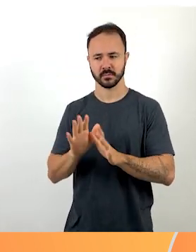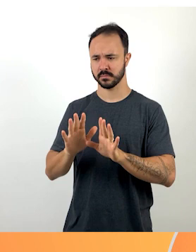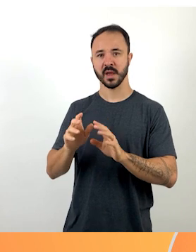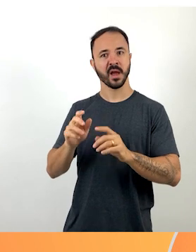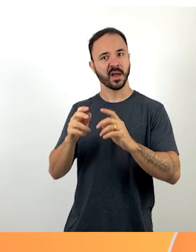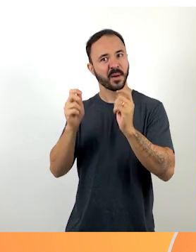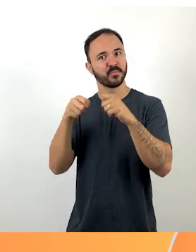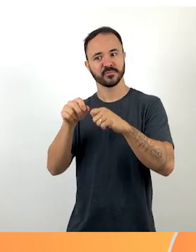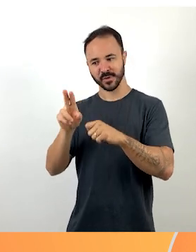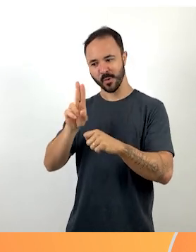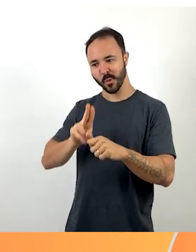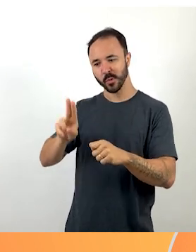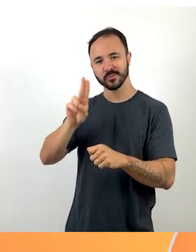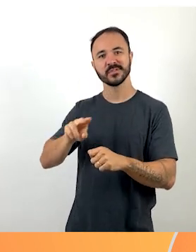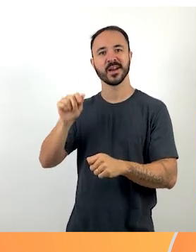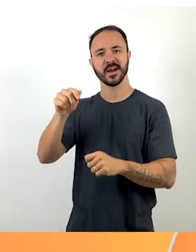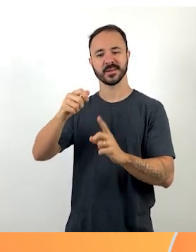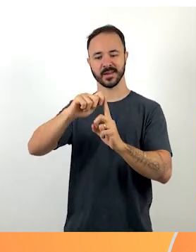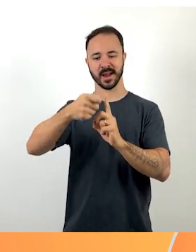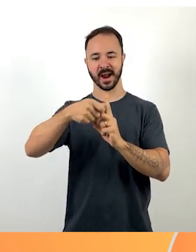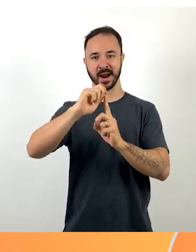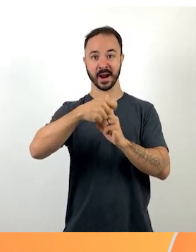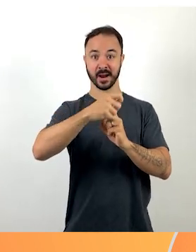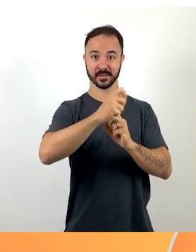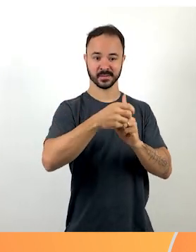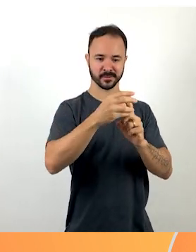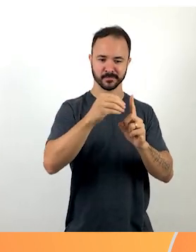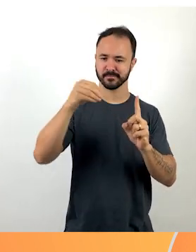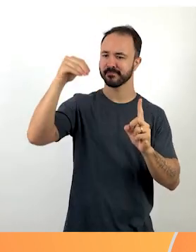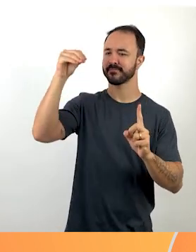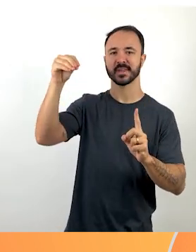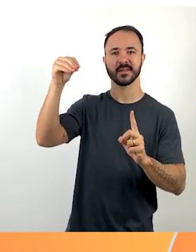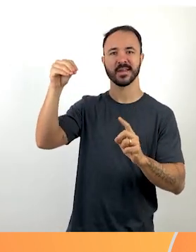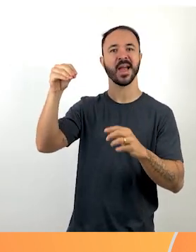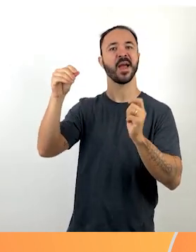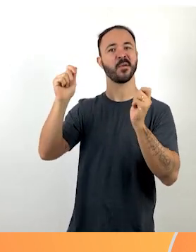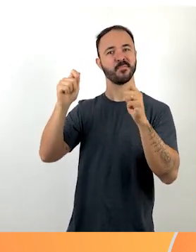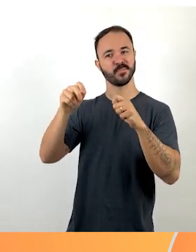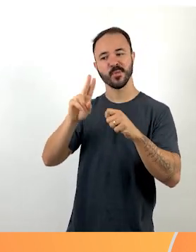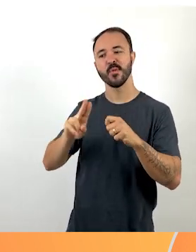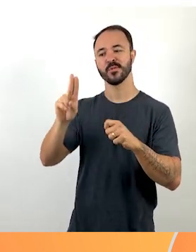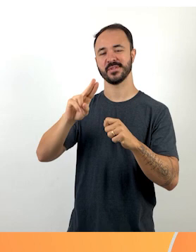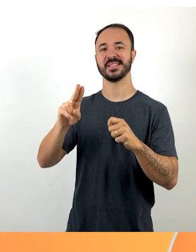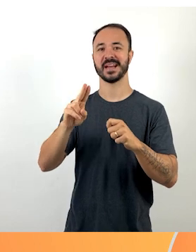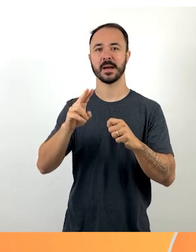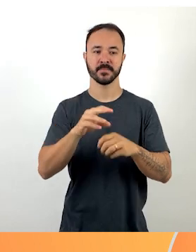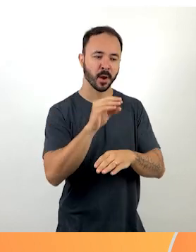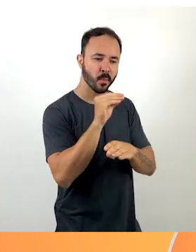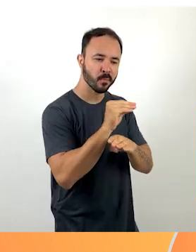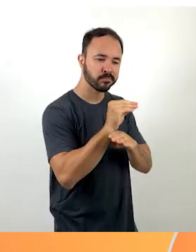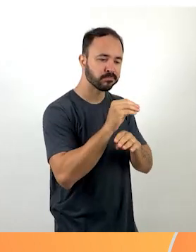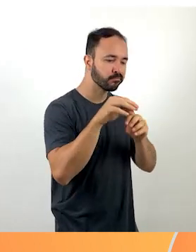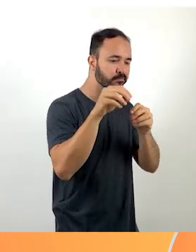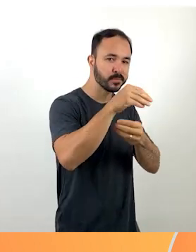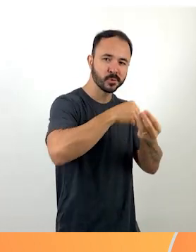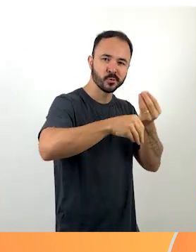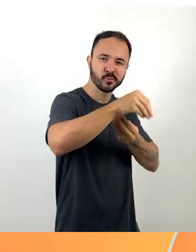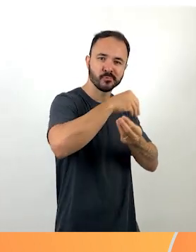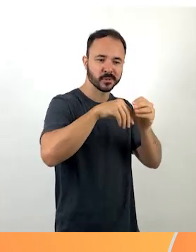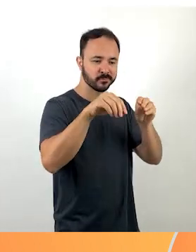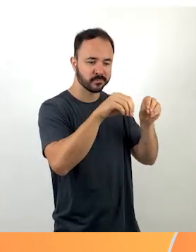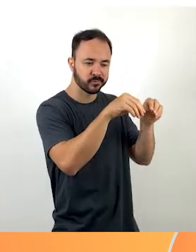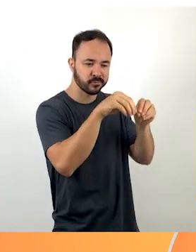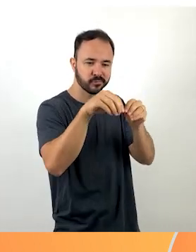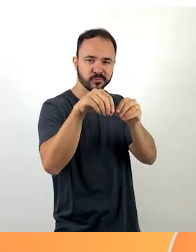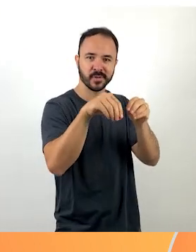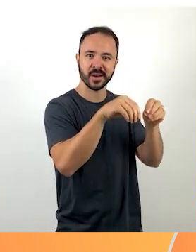estão presentes nesse resíduo? Ele vai para o lixo? Como aproveitá-lo? Então, a compostagem é um processo de reciclagem do lixo